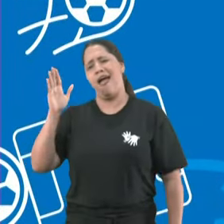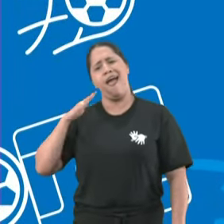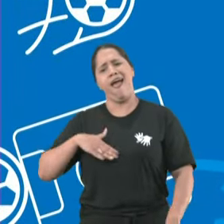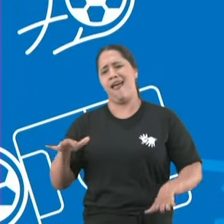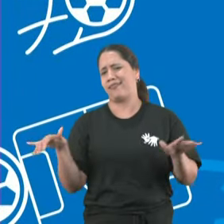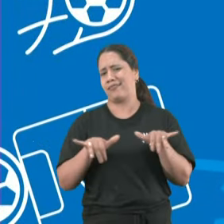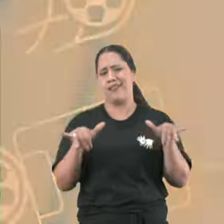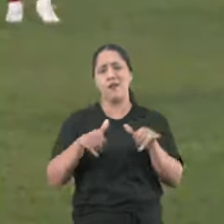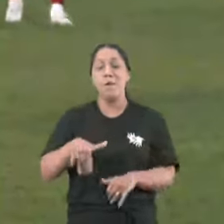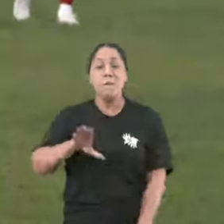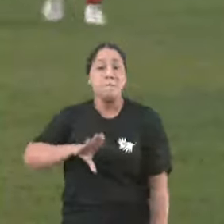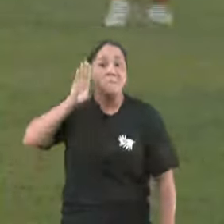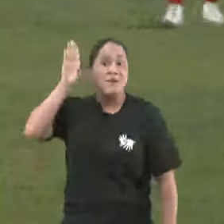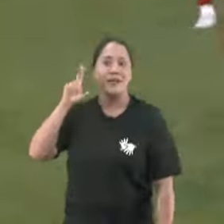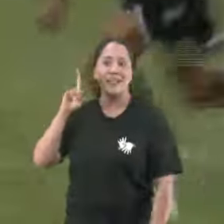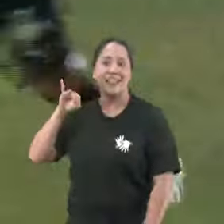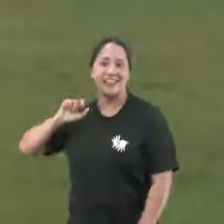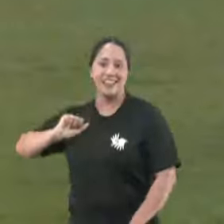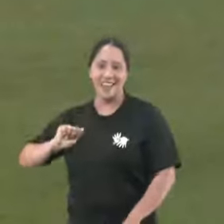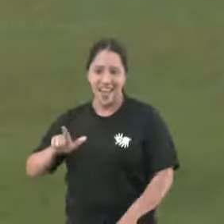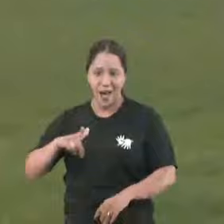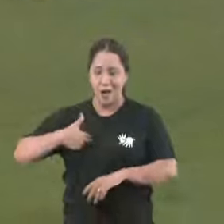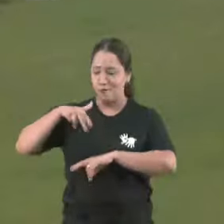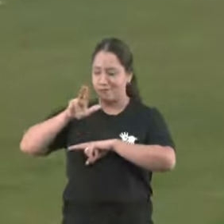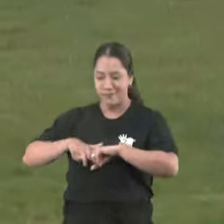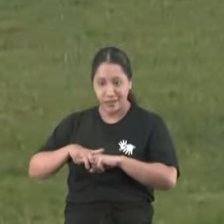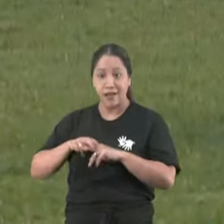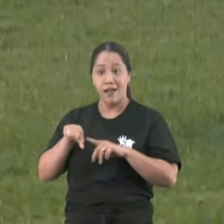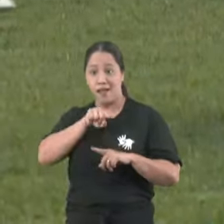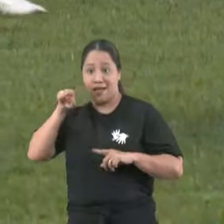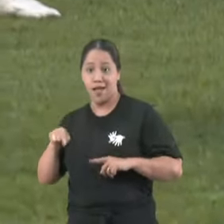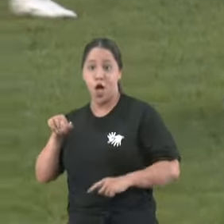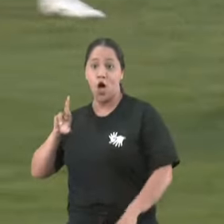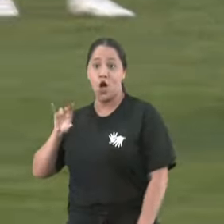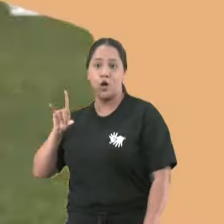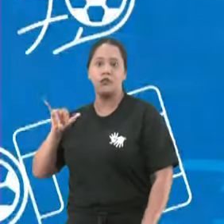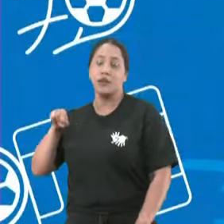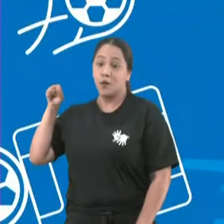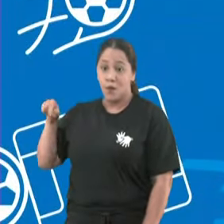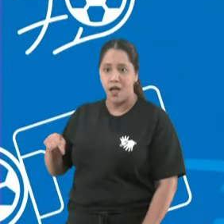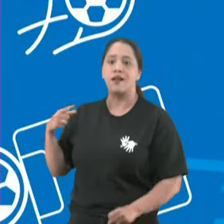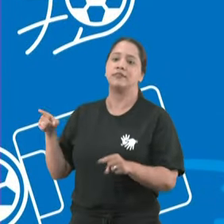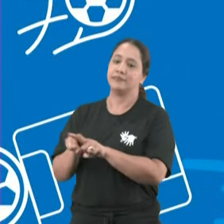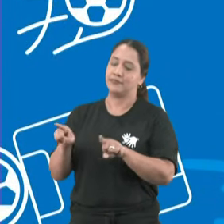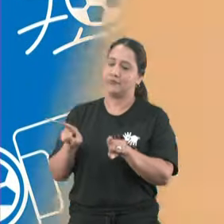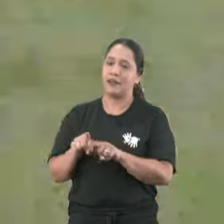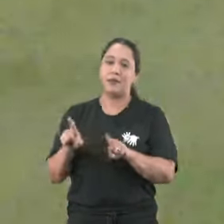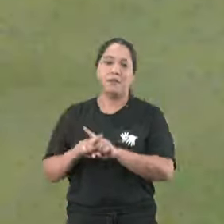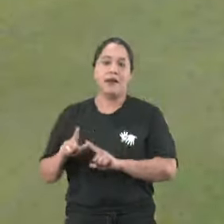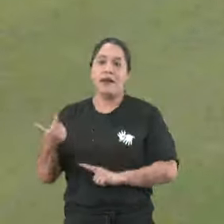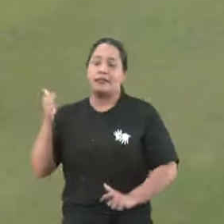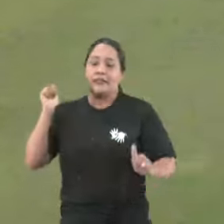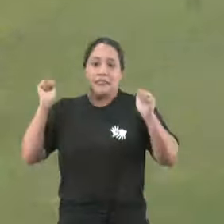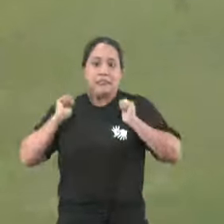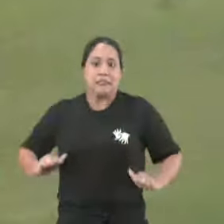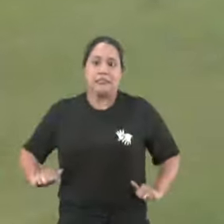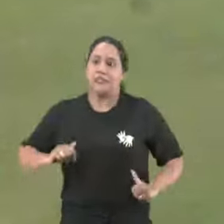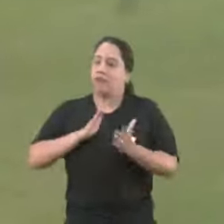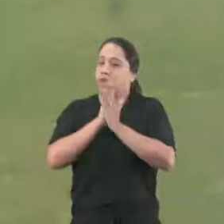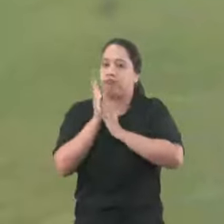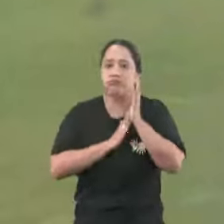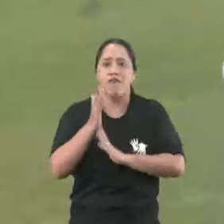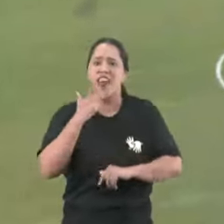viu? Principalmente o Daniel Paulista, né? Já o Rodrigo, rapaz, esse também fica muito aperreado, falando